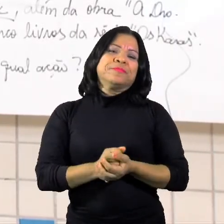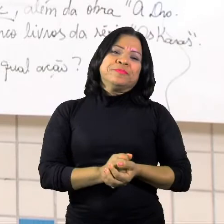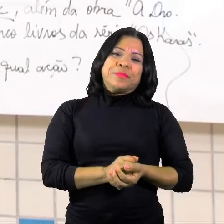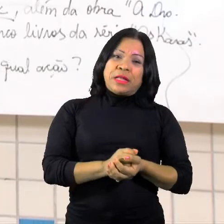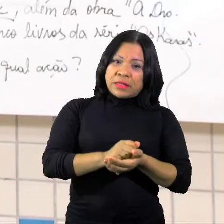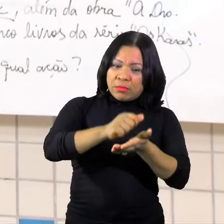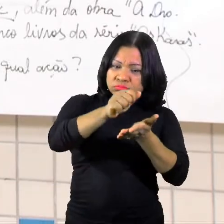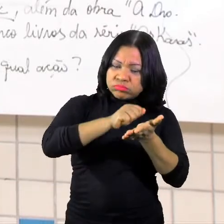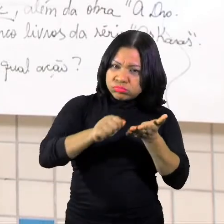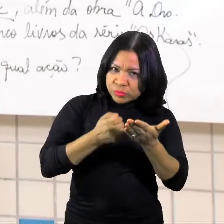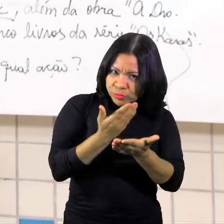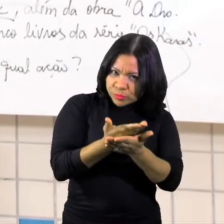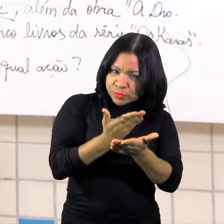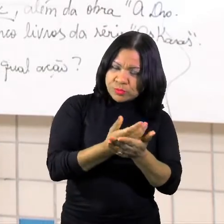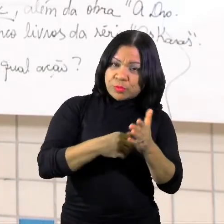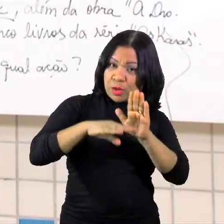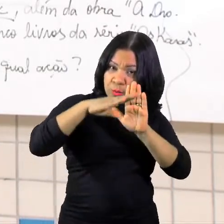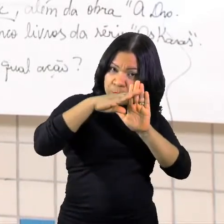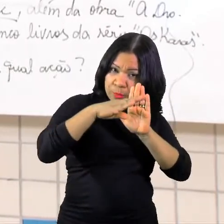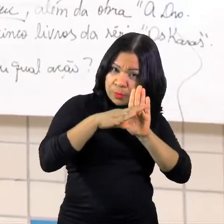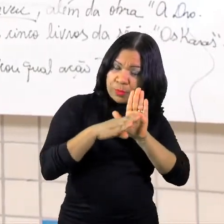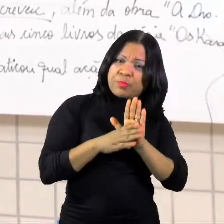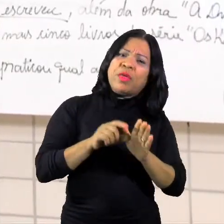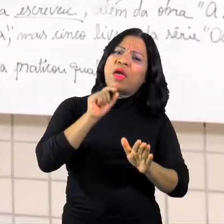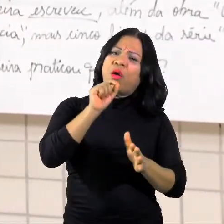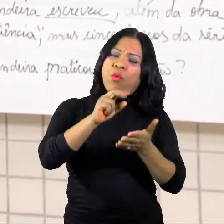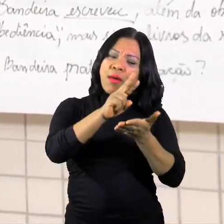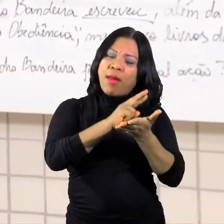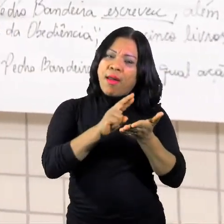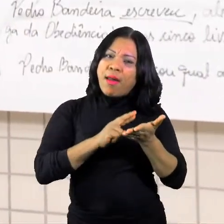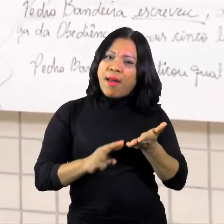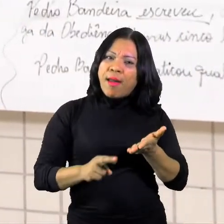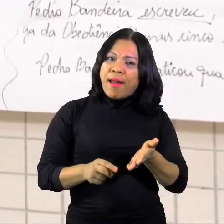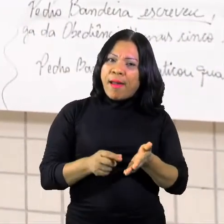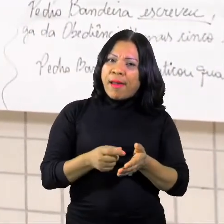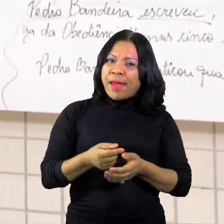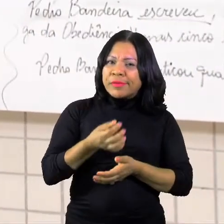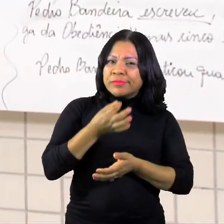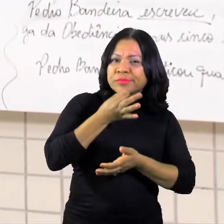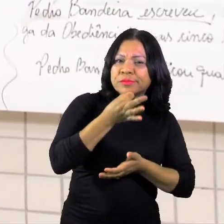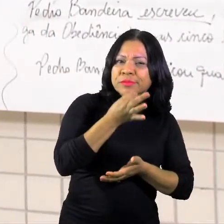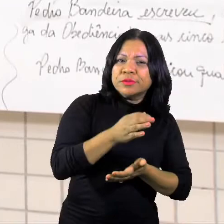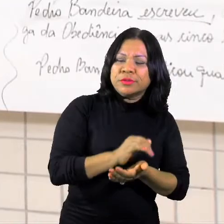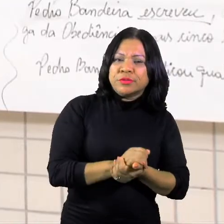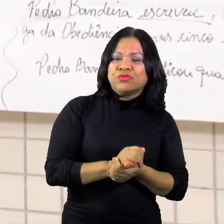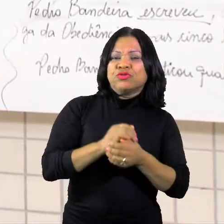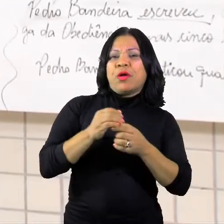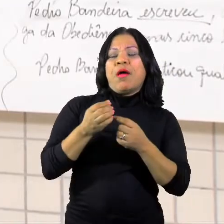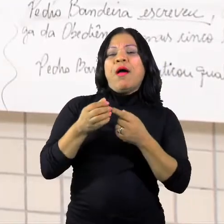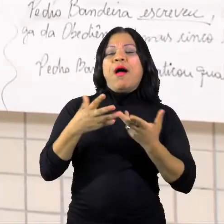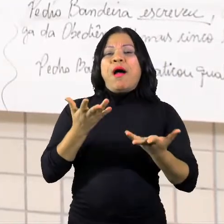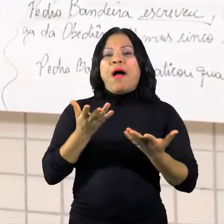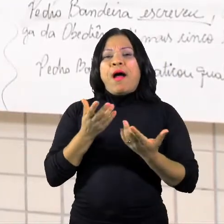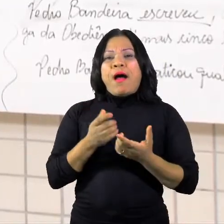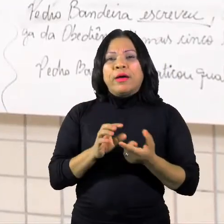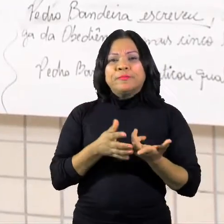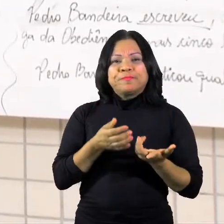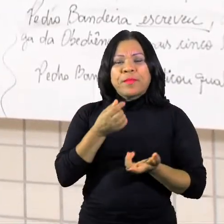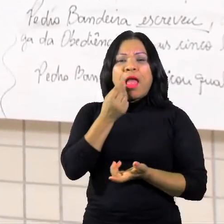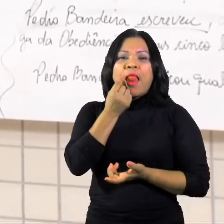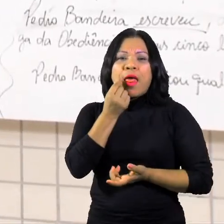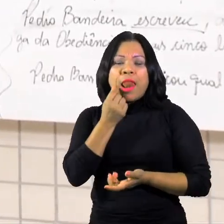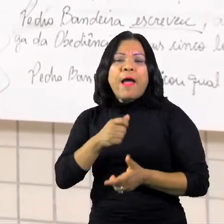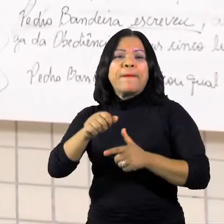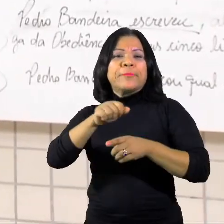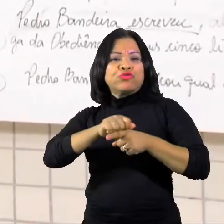envolvendo essa resenha crítica, tá bom? Lápis, caneta, borracha para as seguintes questões. Vamos